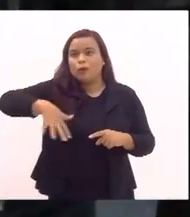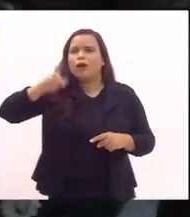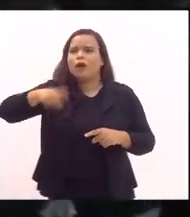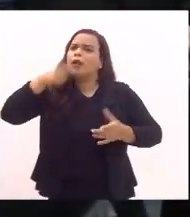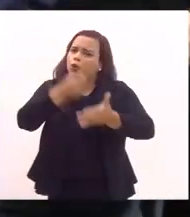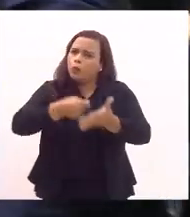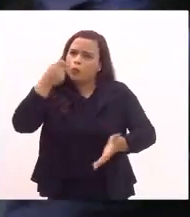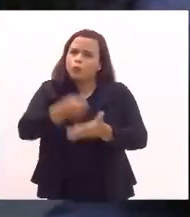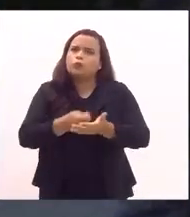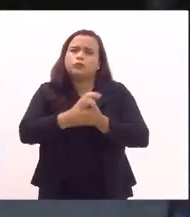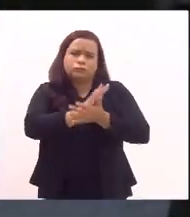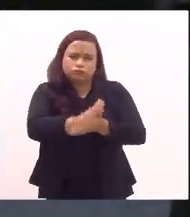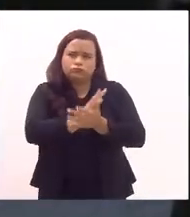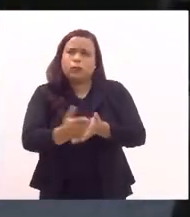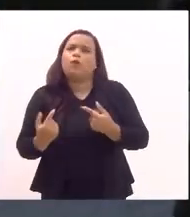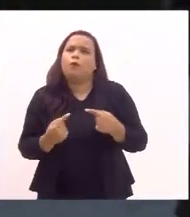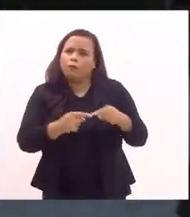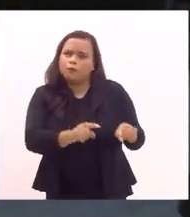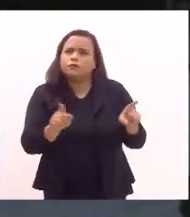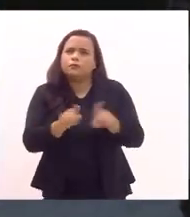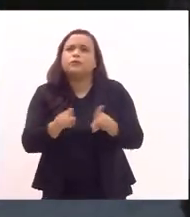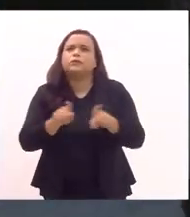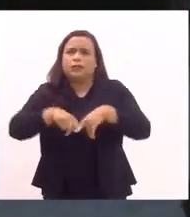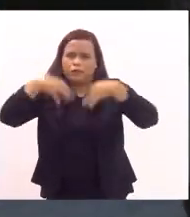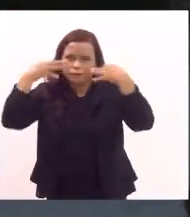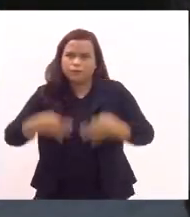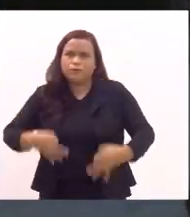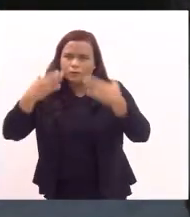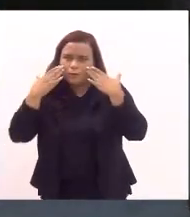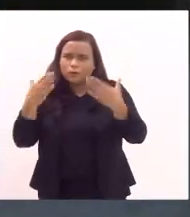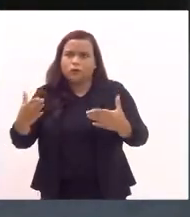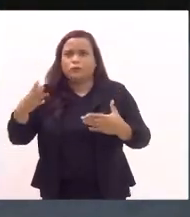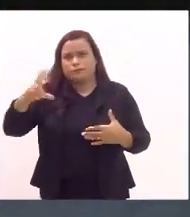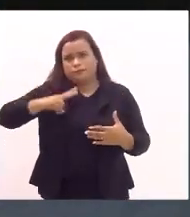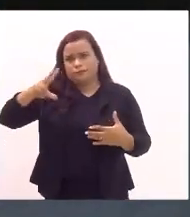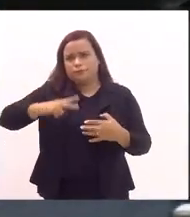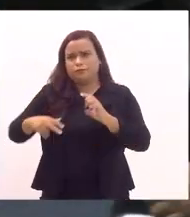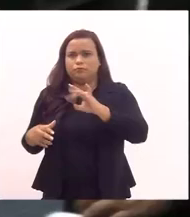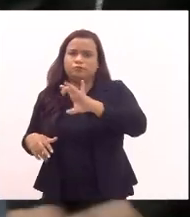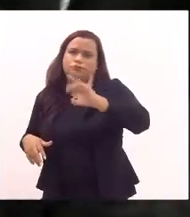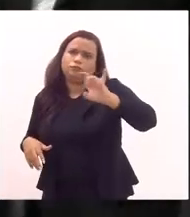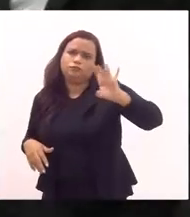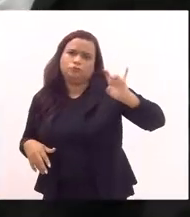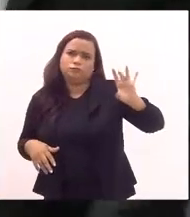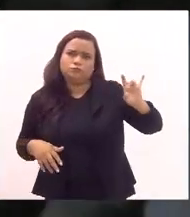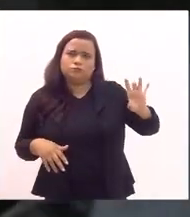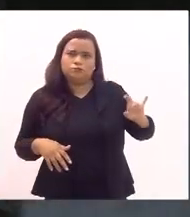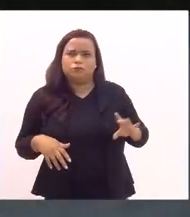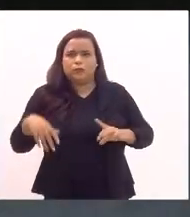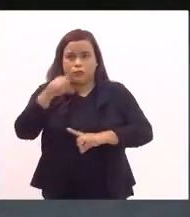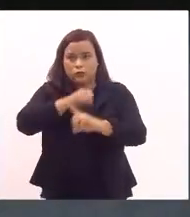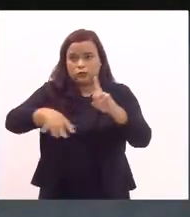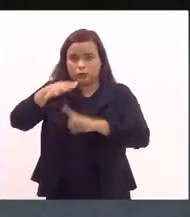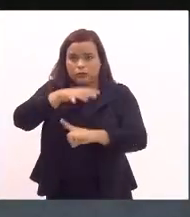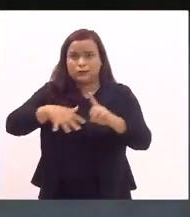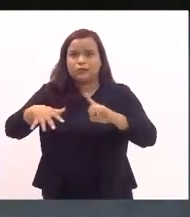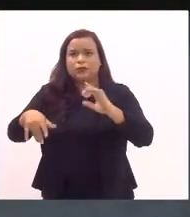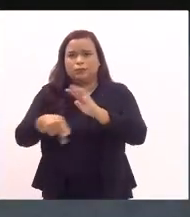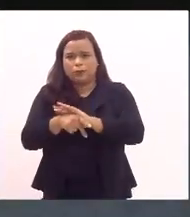de luta contra o preconceito e de afirmação da individualidade de todos é uma sociedade